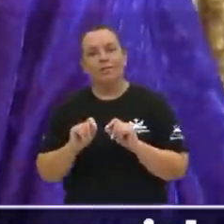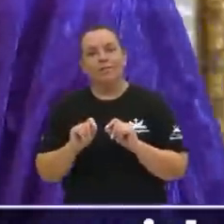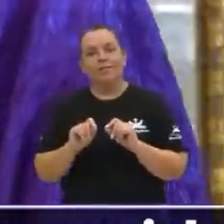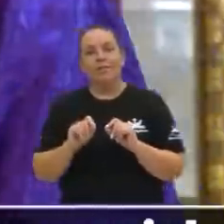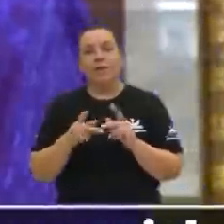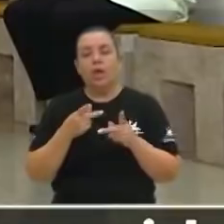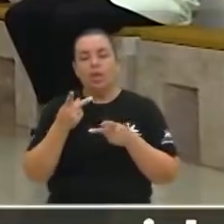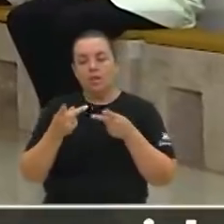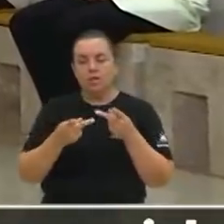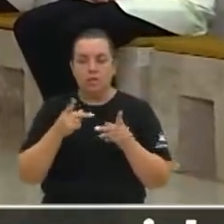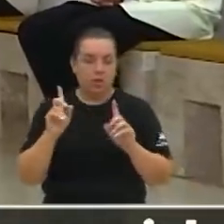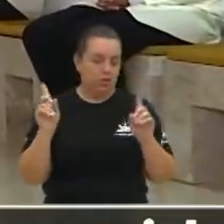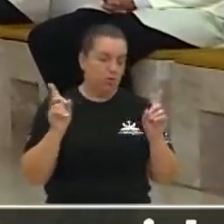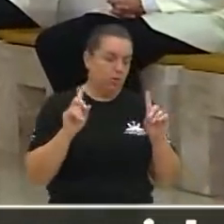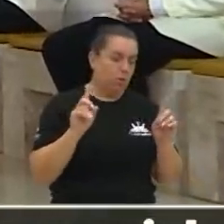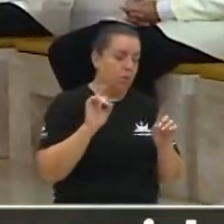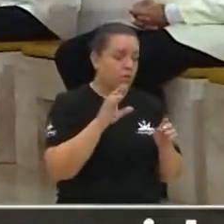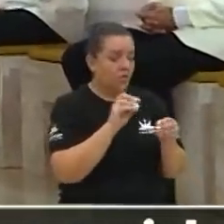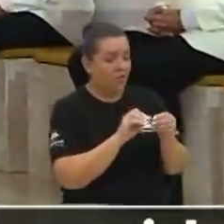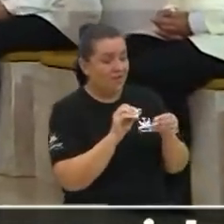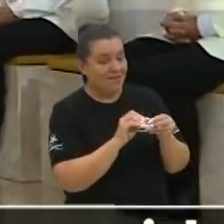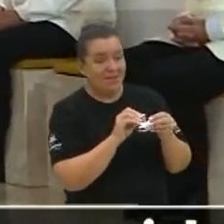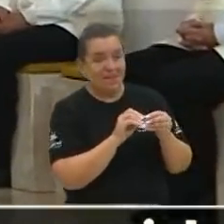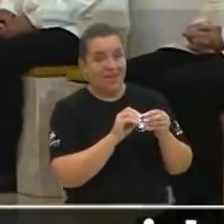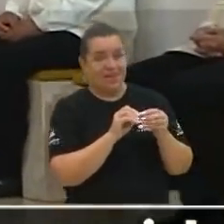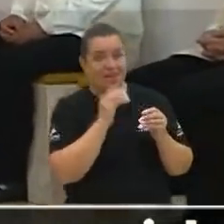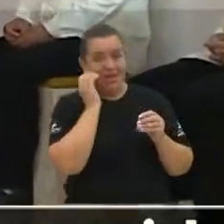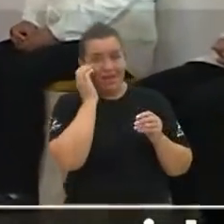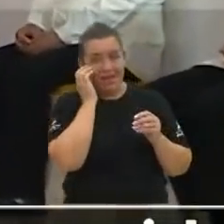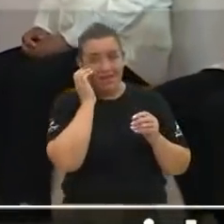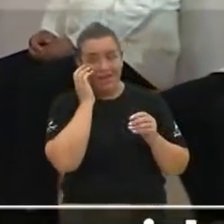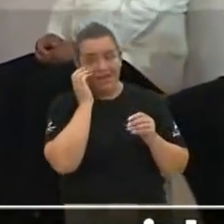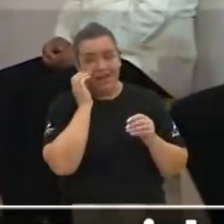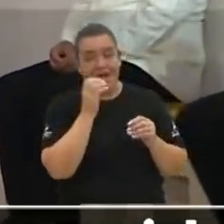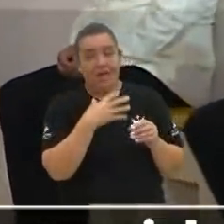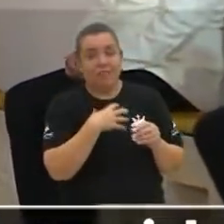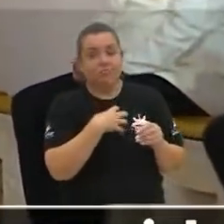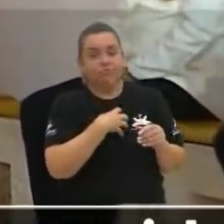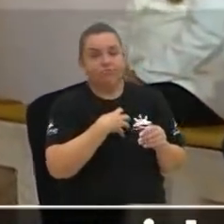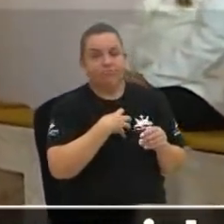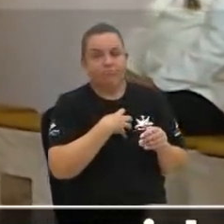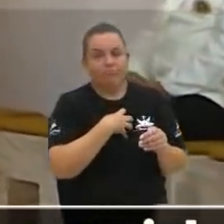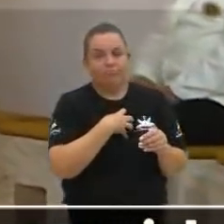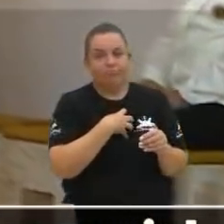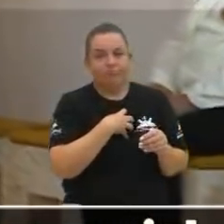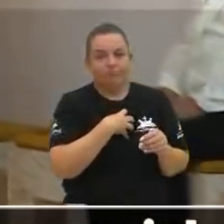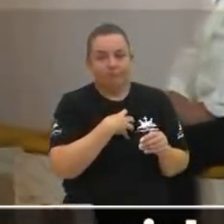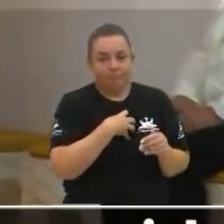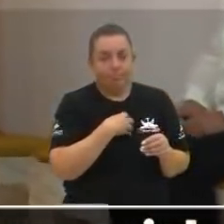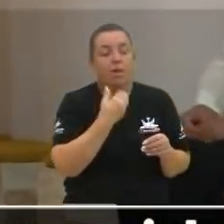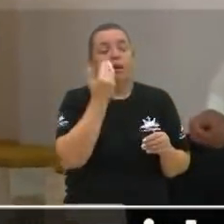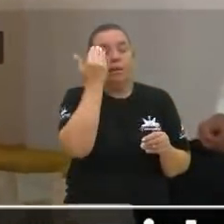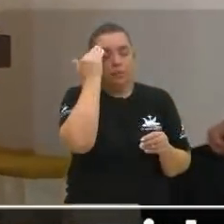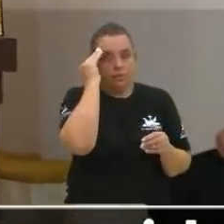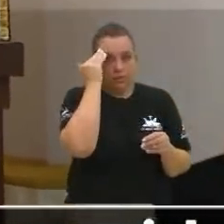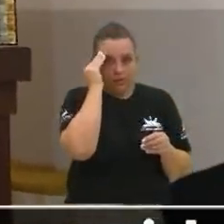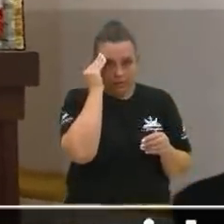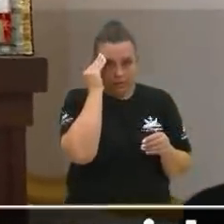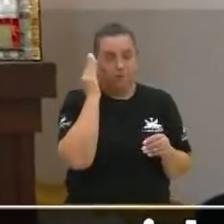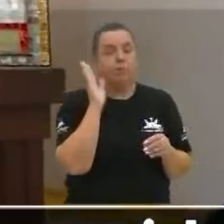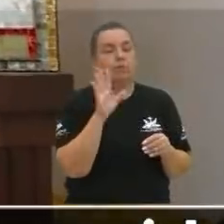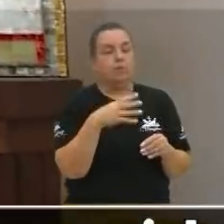e dizendo não é uma questão de fazer é uma questão de compreender